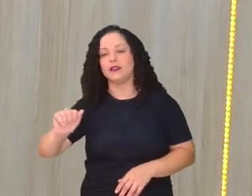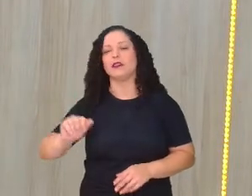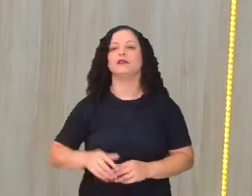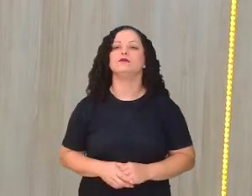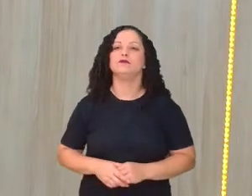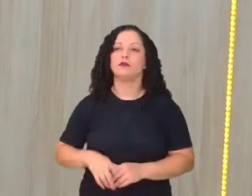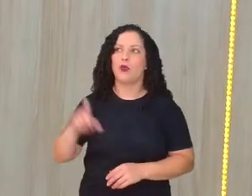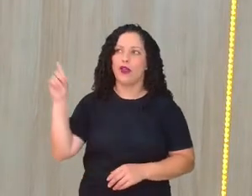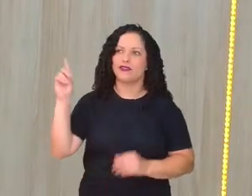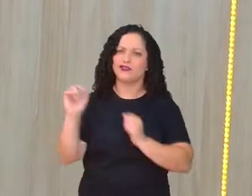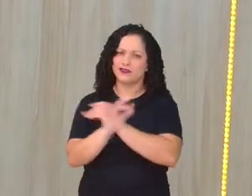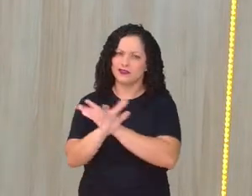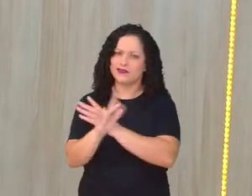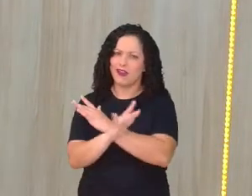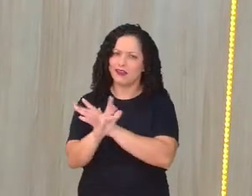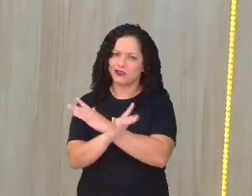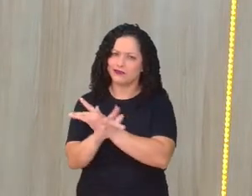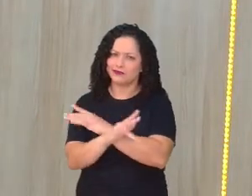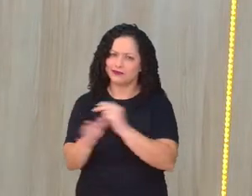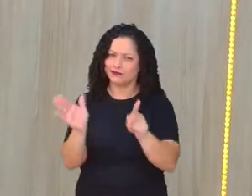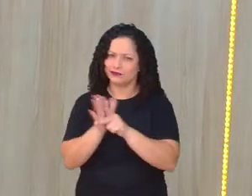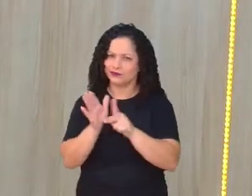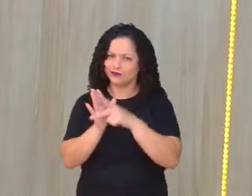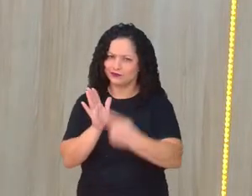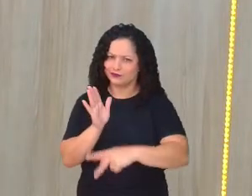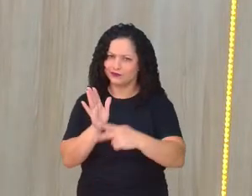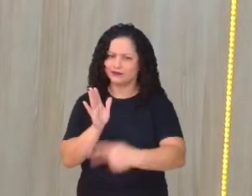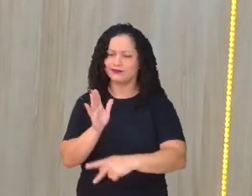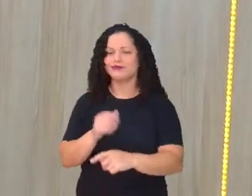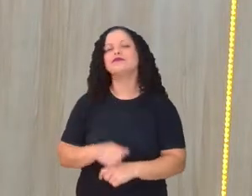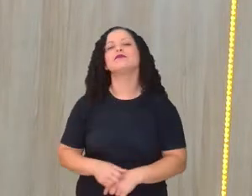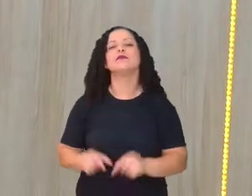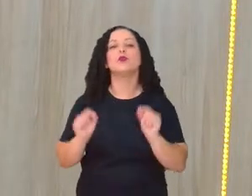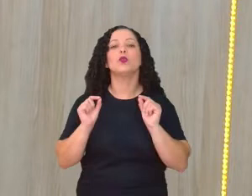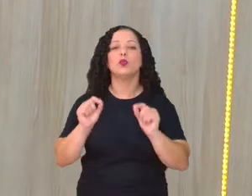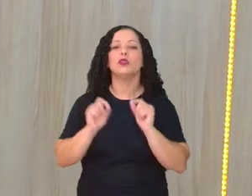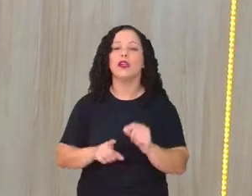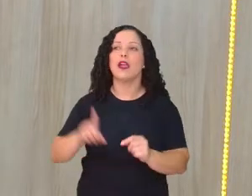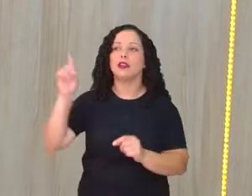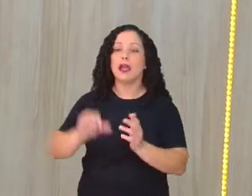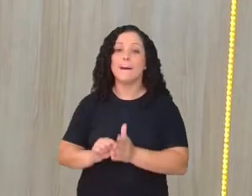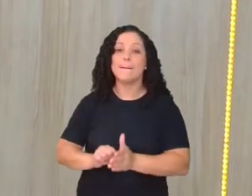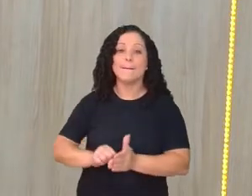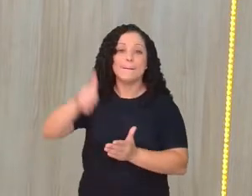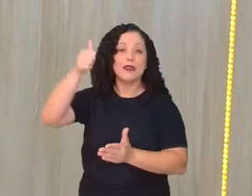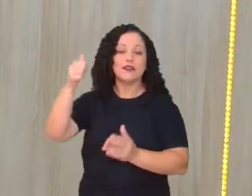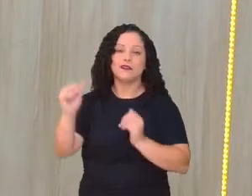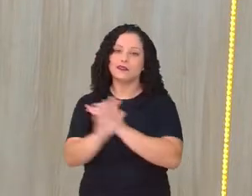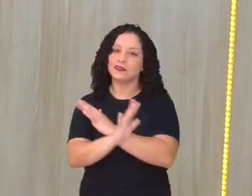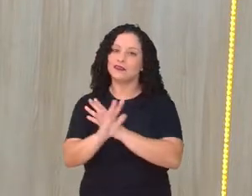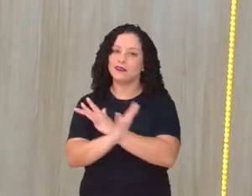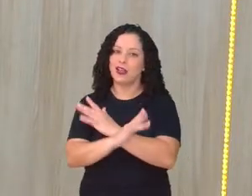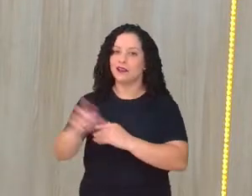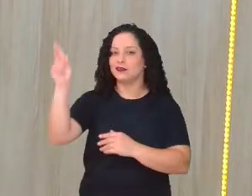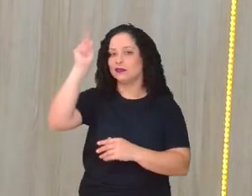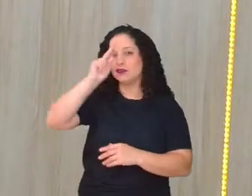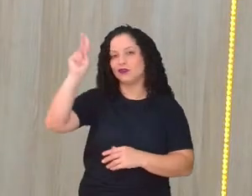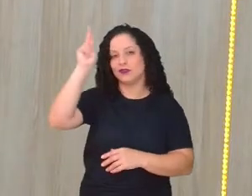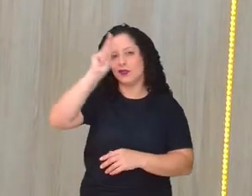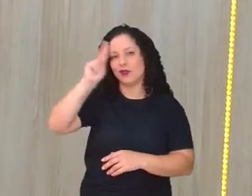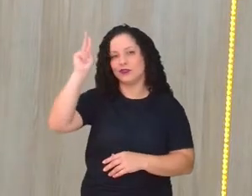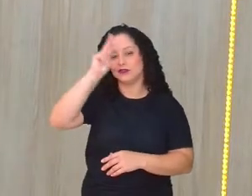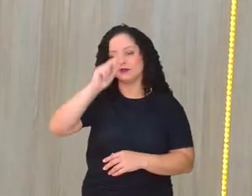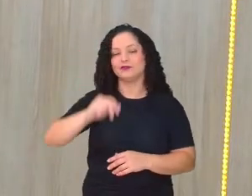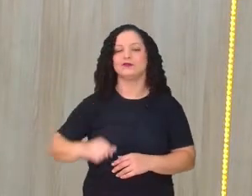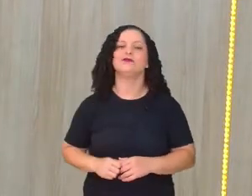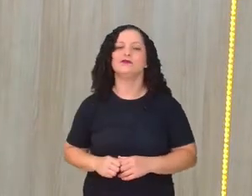cidades sumerianas aqui, elas são consideradas as primeiras cidades da história, certo?